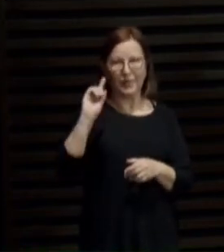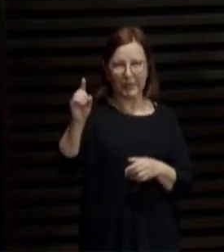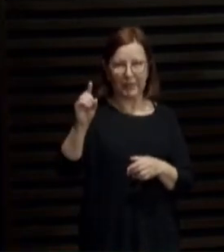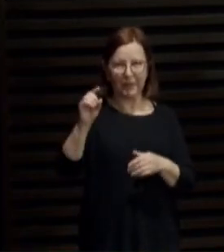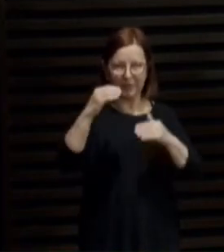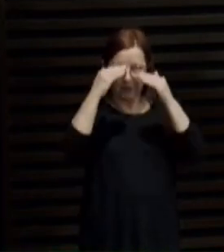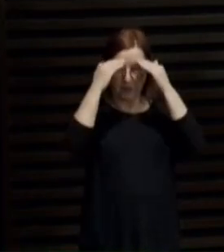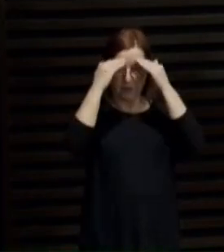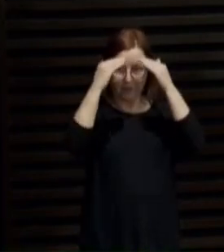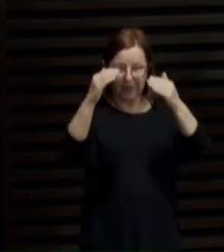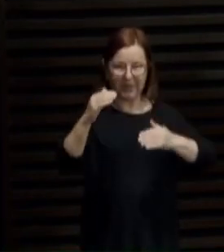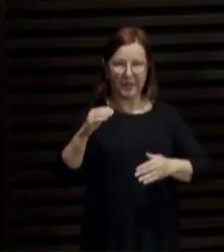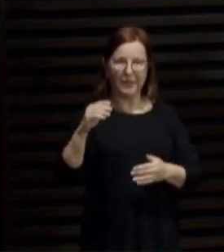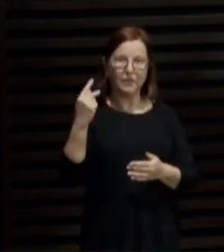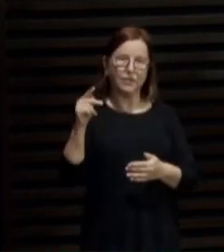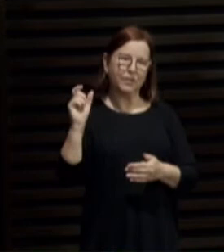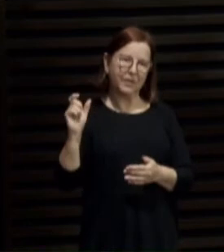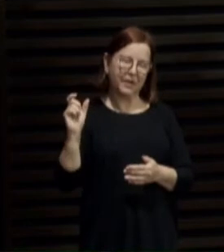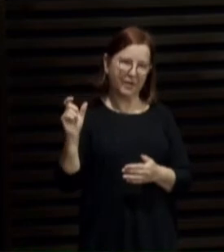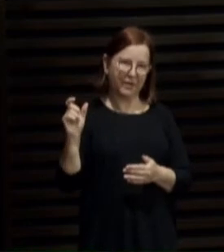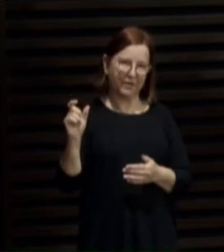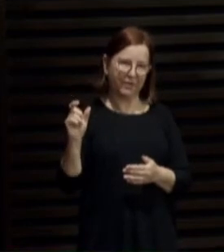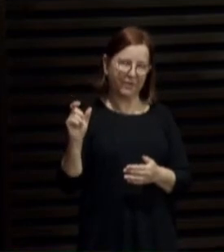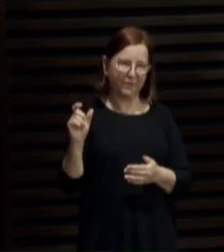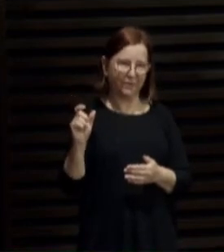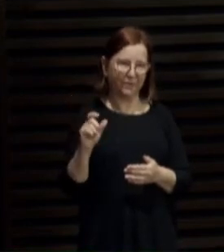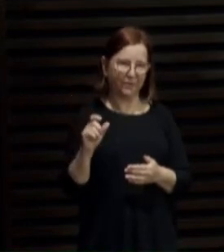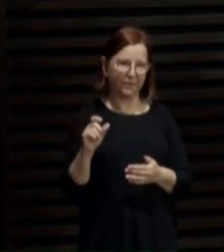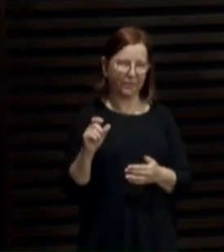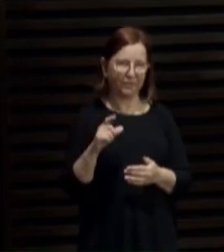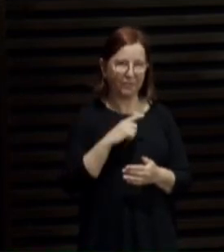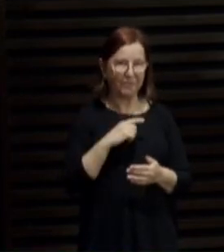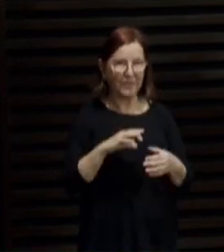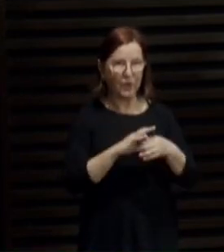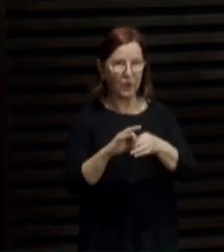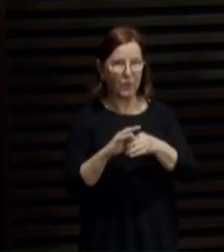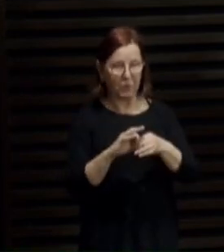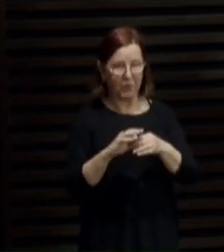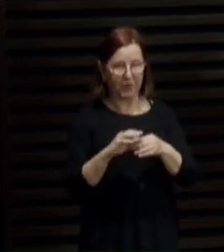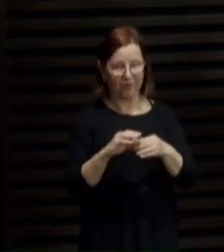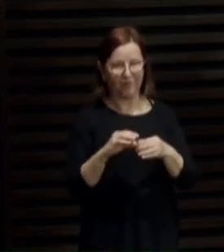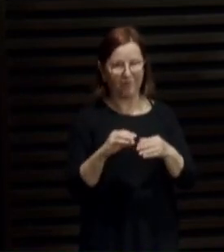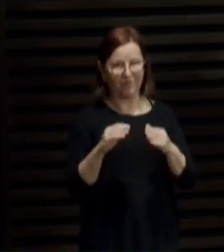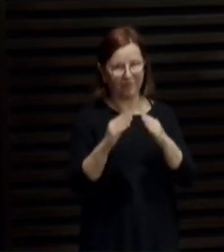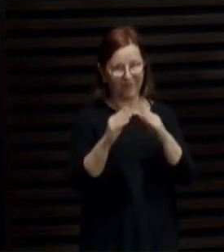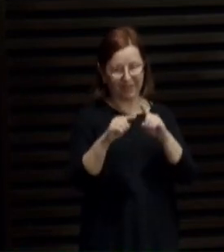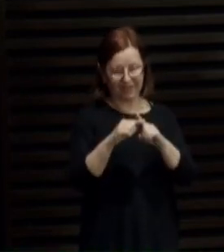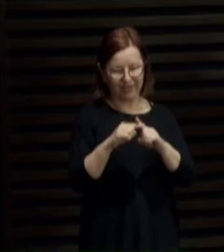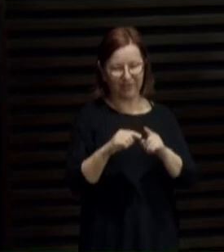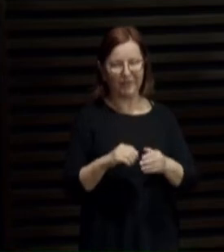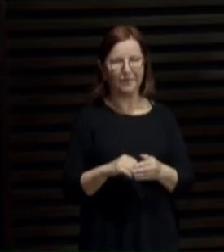dos cristãos na comunhão da igreja. Existe entre o crente e a